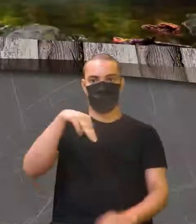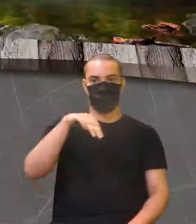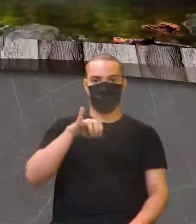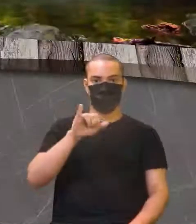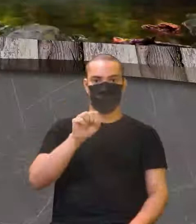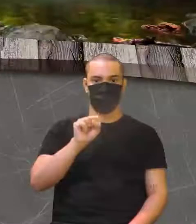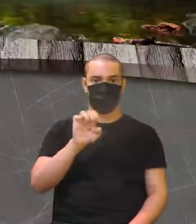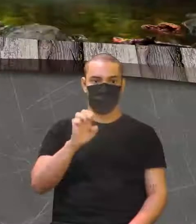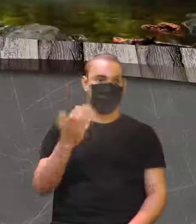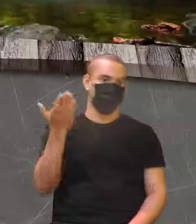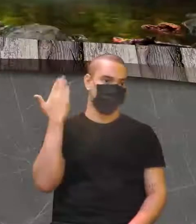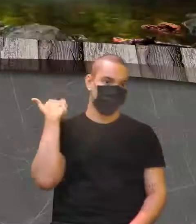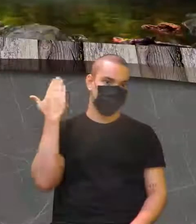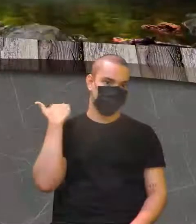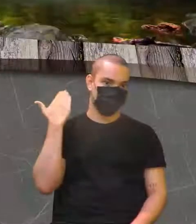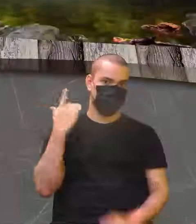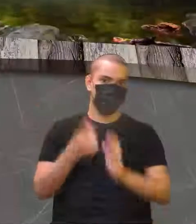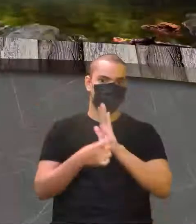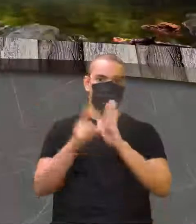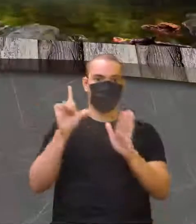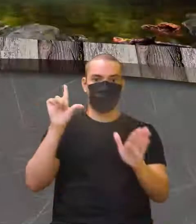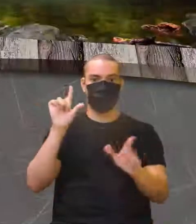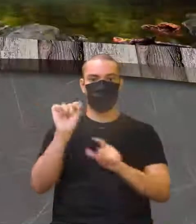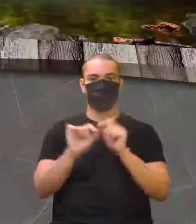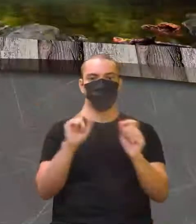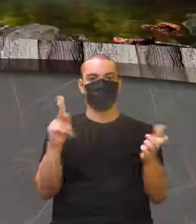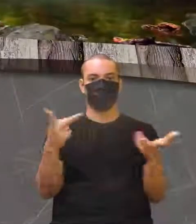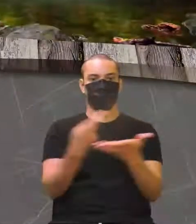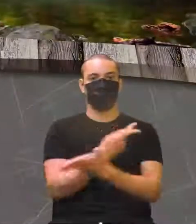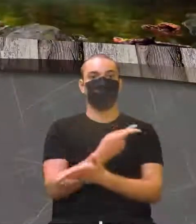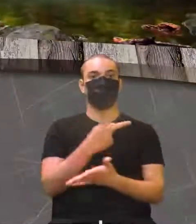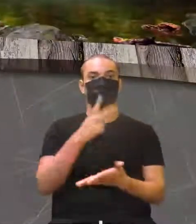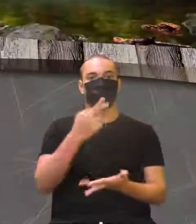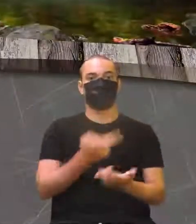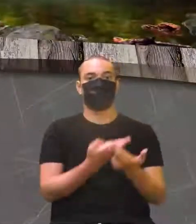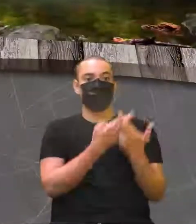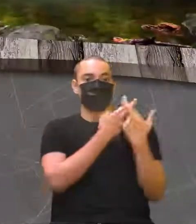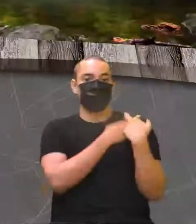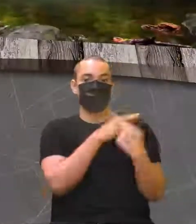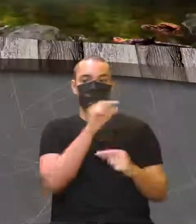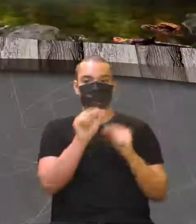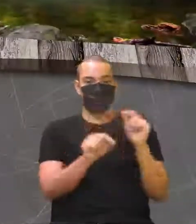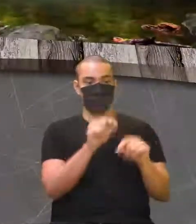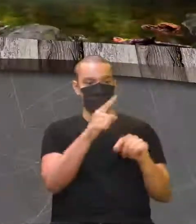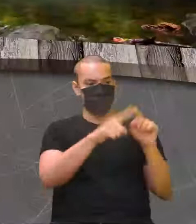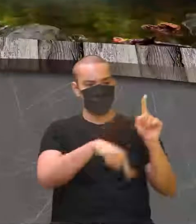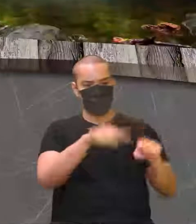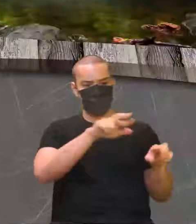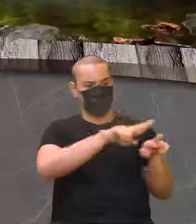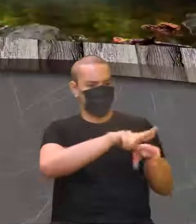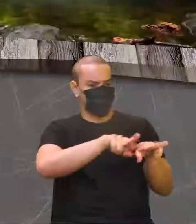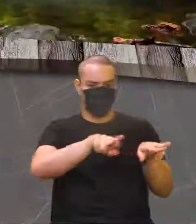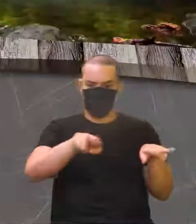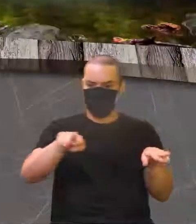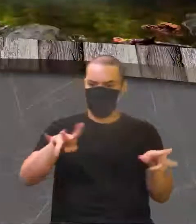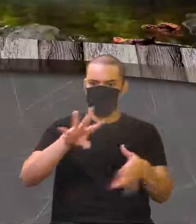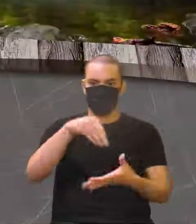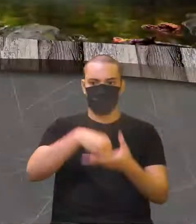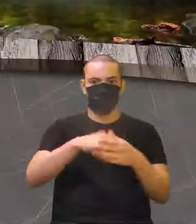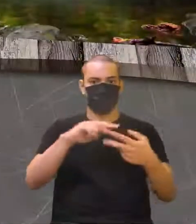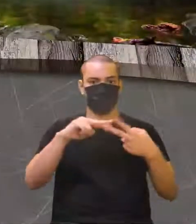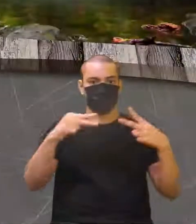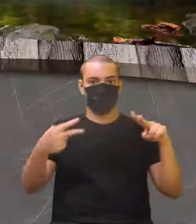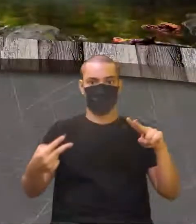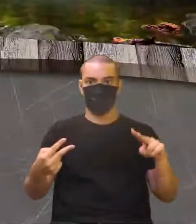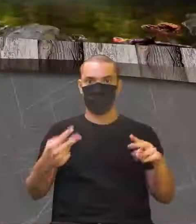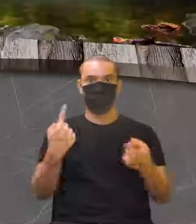onde acontece o quiasma, crossing over, que é o responsável justamente por essa variedade genética, que faz você